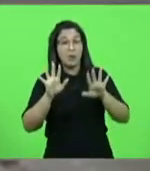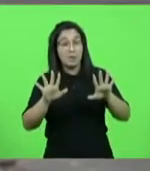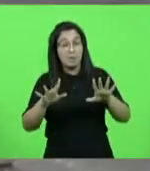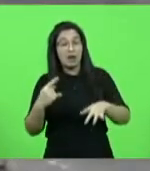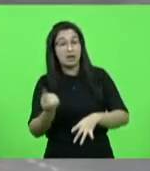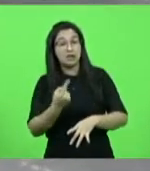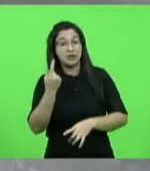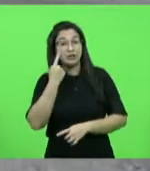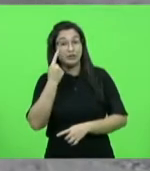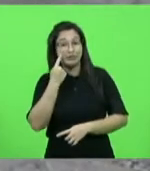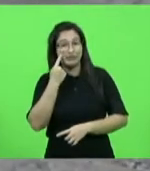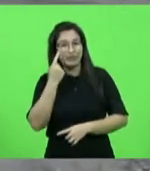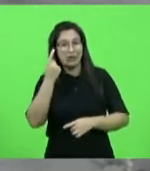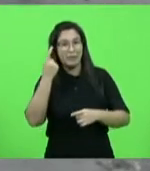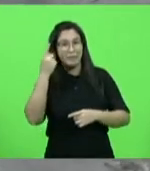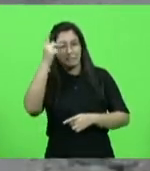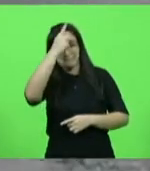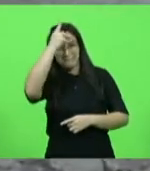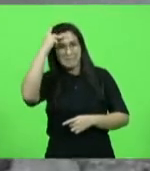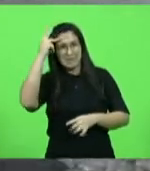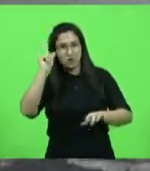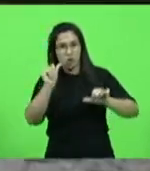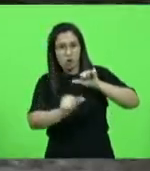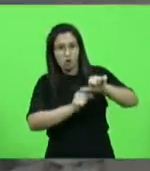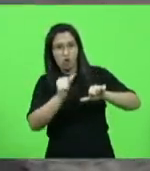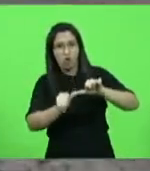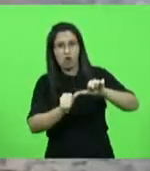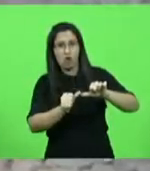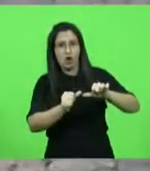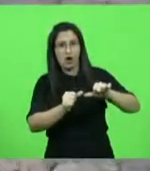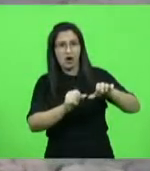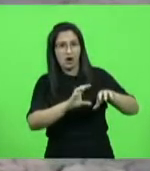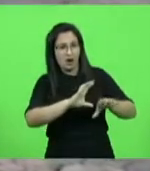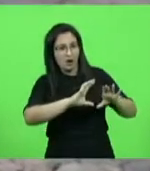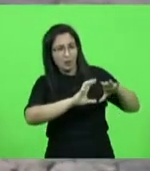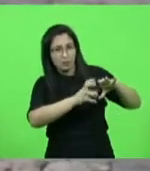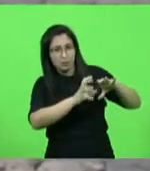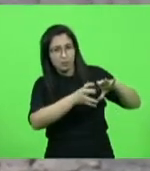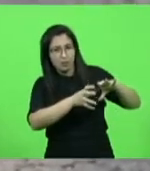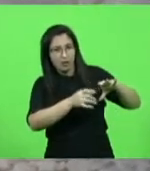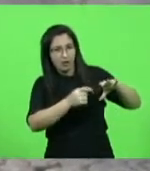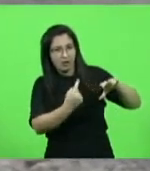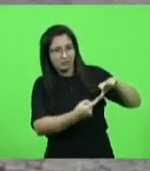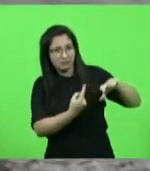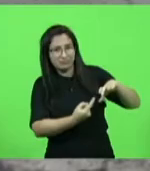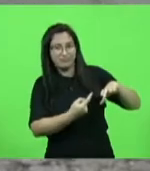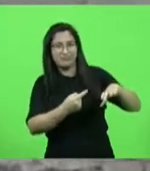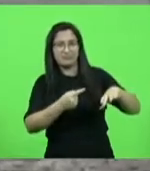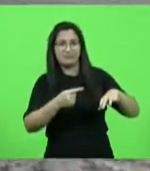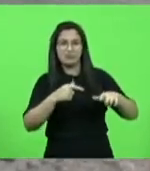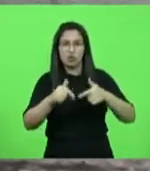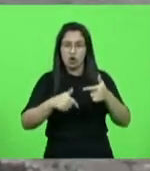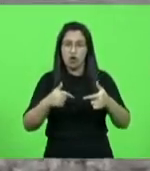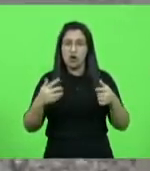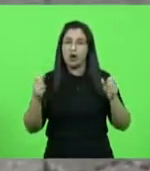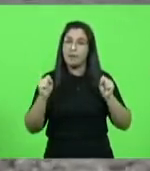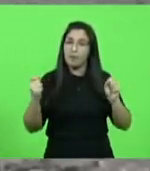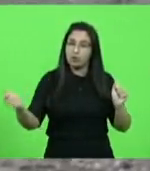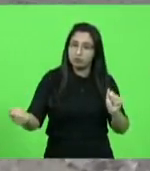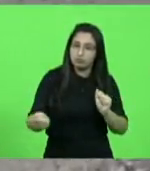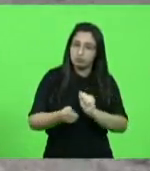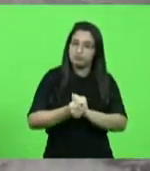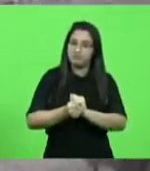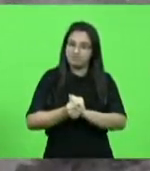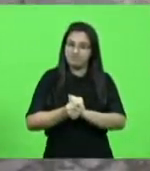ver as pessoas trocando pneu dos seus carros. Eu quero aqui que a gente possa juntos nos juntarmos